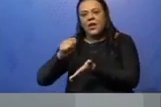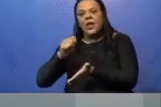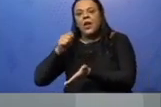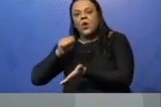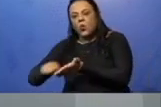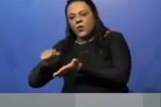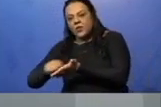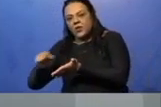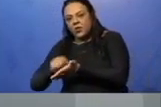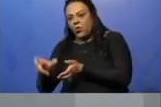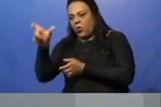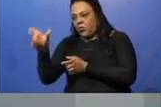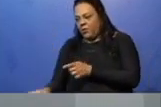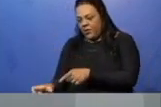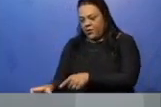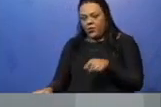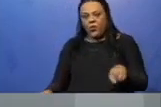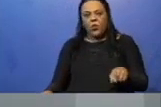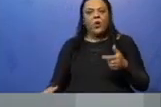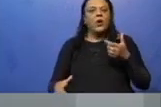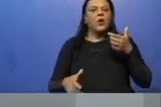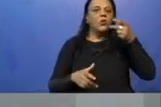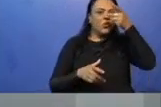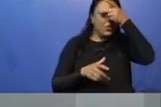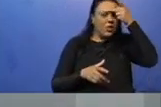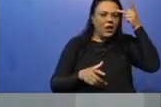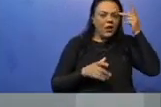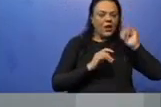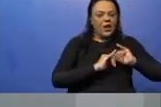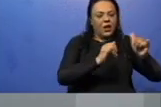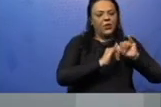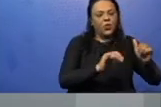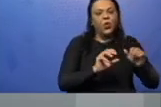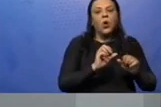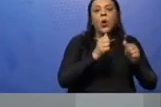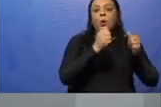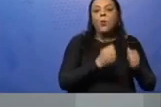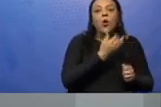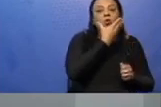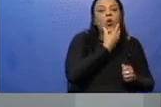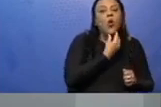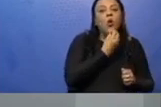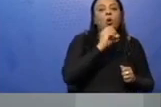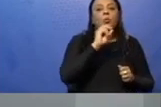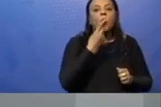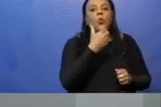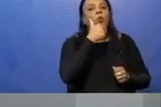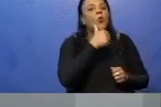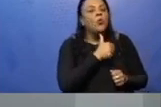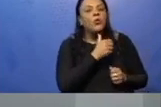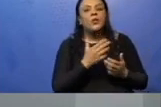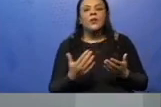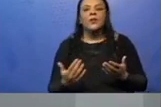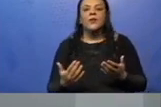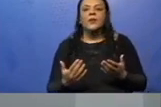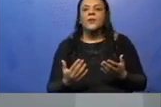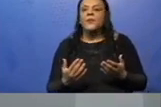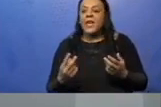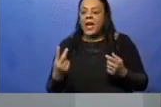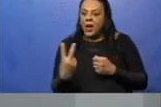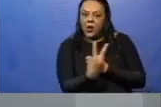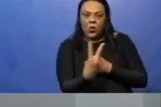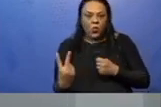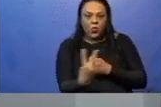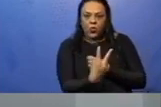um personagem, uma pessoa do sexo feminino, né? Ou do sexo masculino, no caso, se for igual, não quer dizer